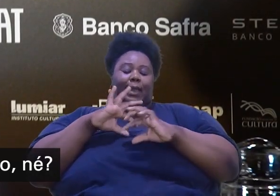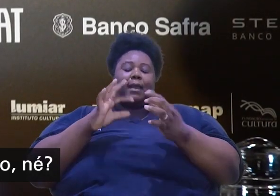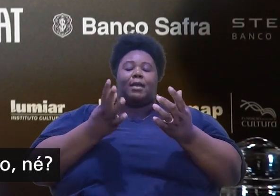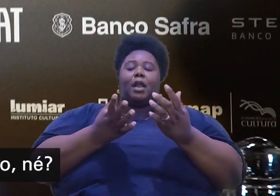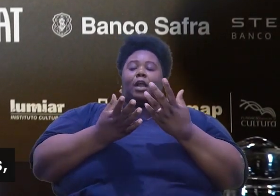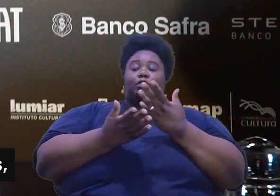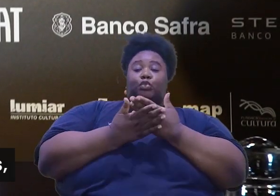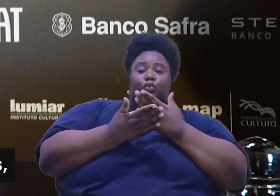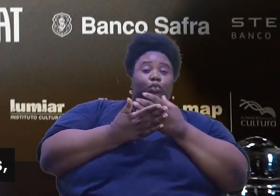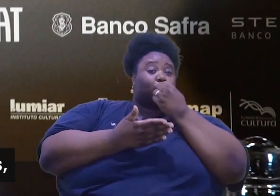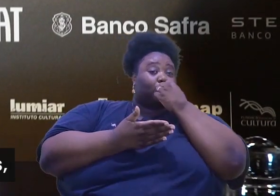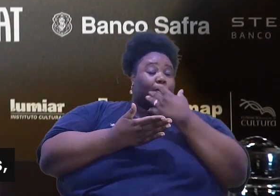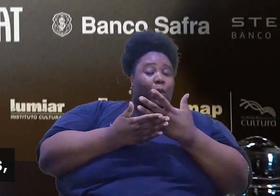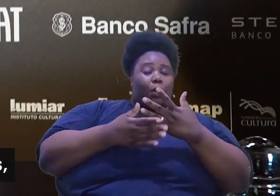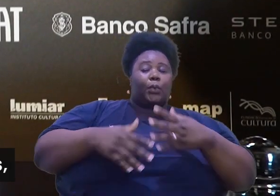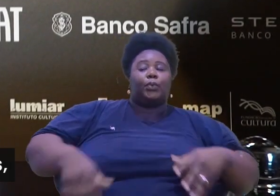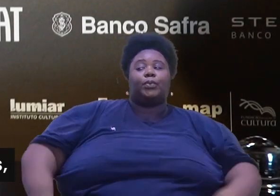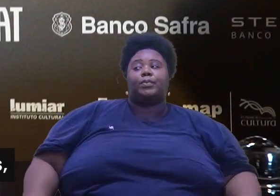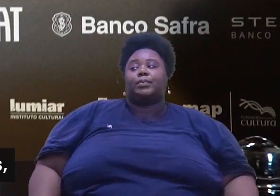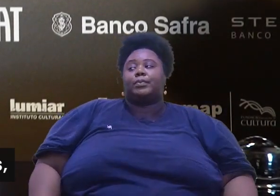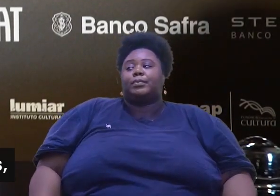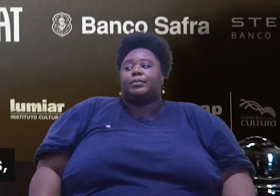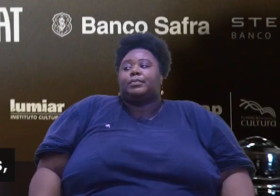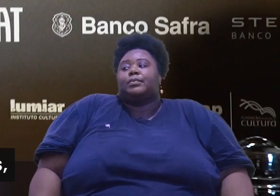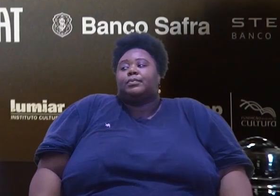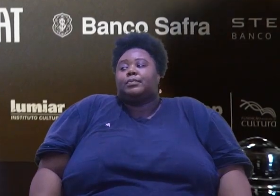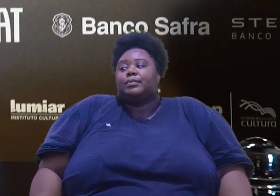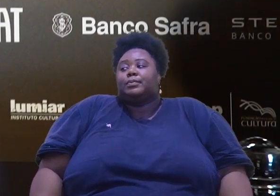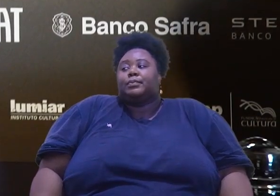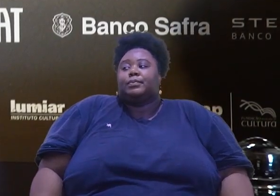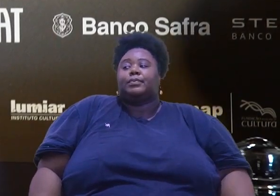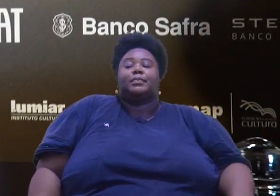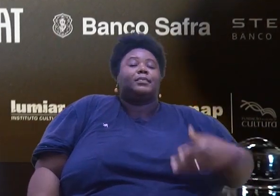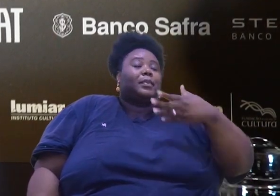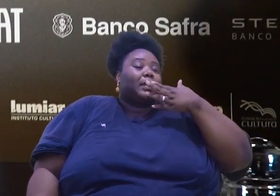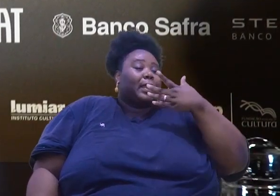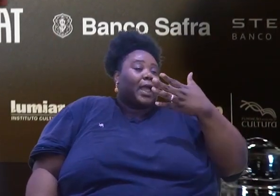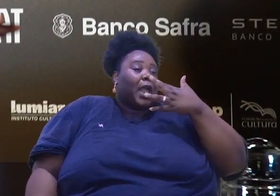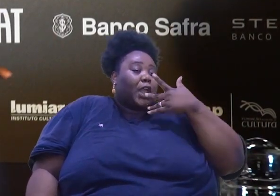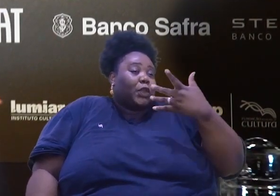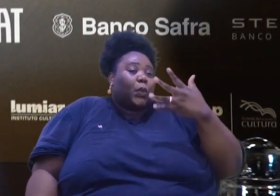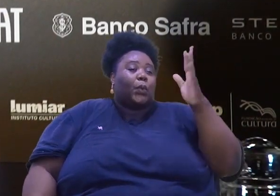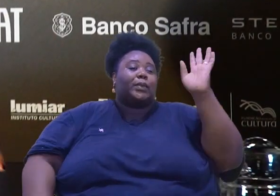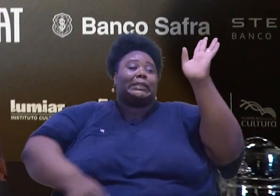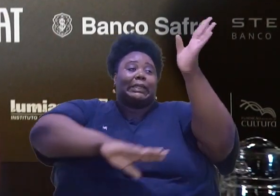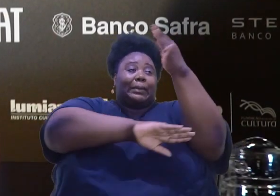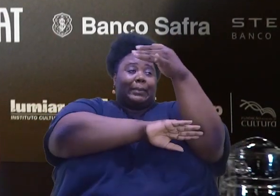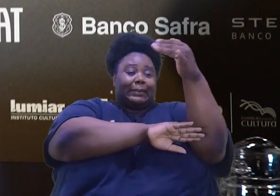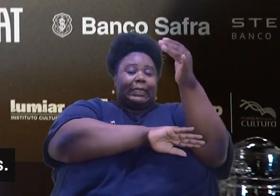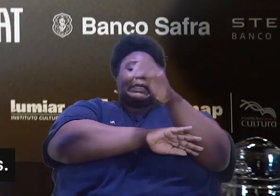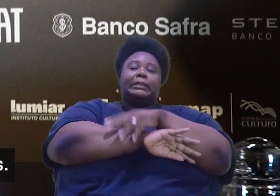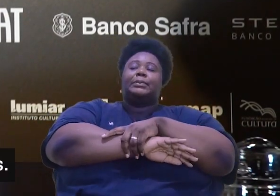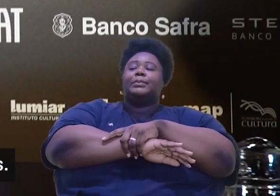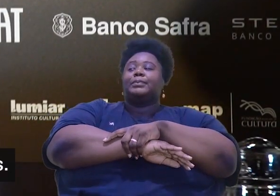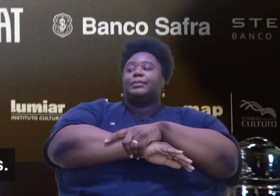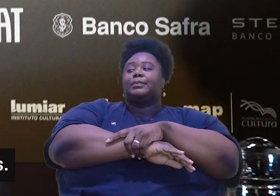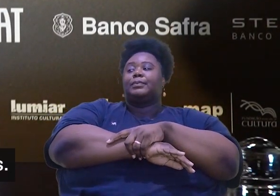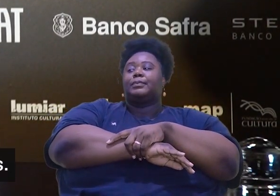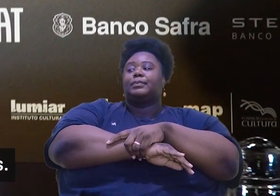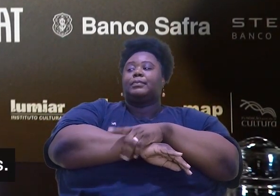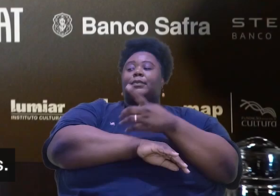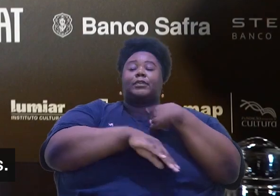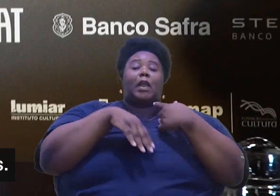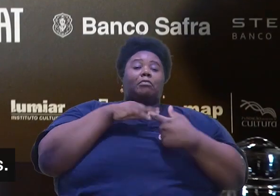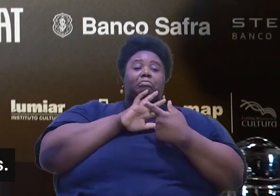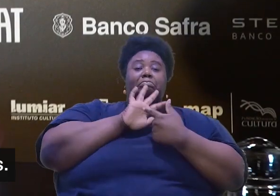né? E uma medalha que tinha até as cores, acho que tinha as cores da bandeira e coisa e tal. E ficavam